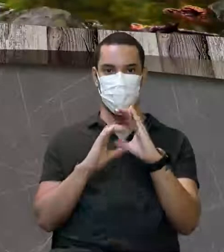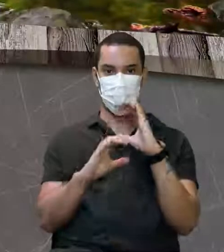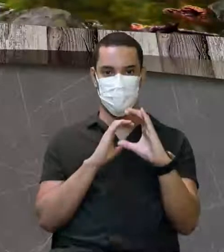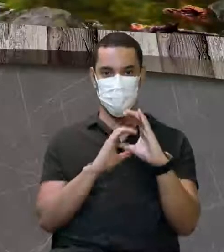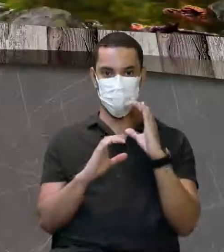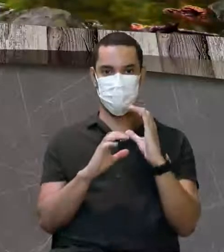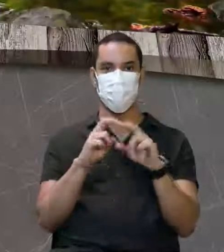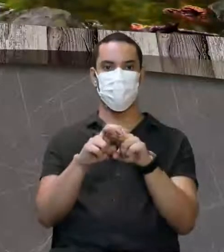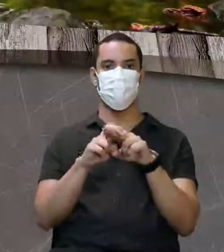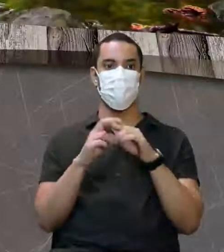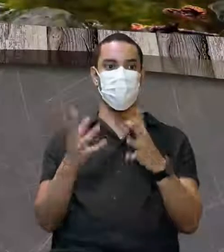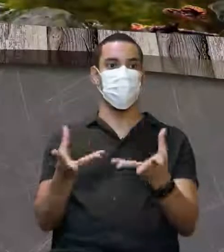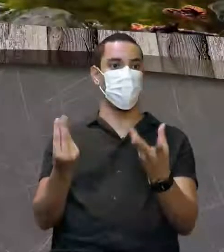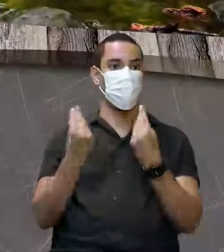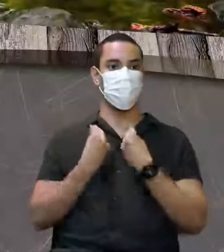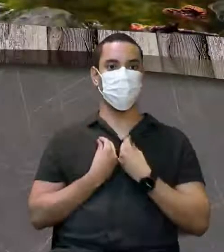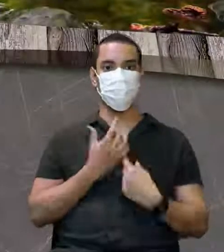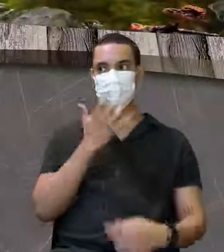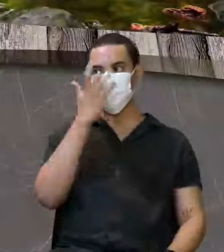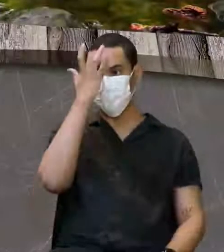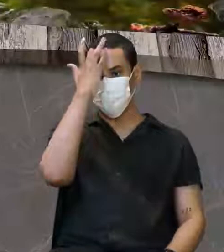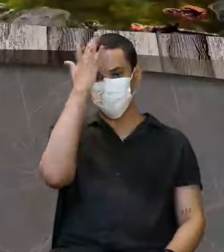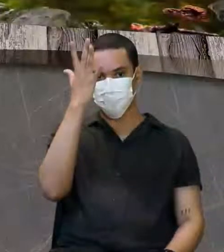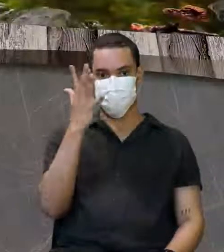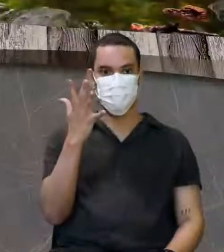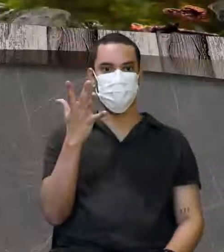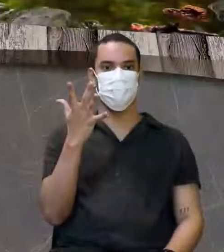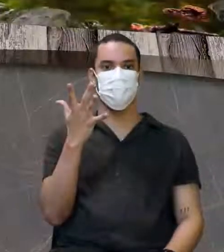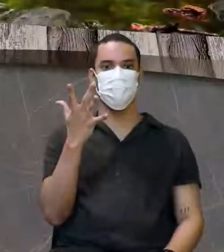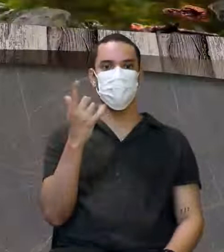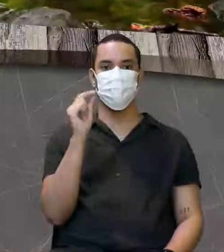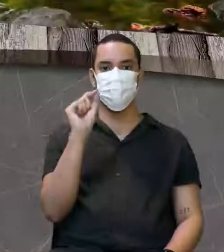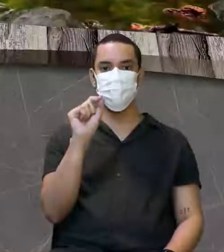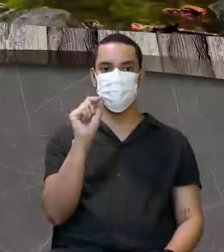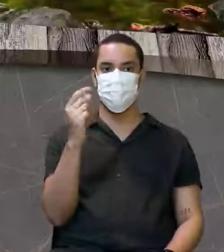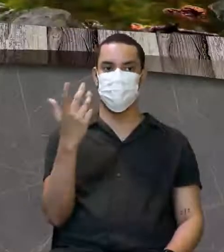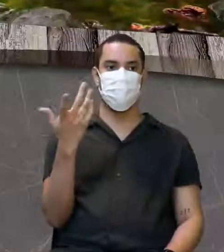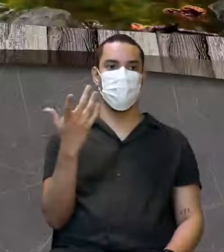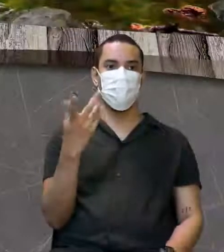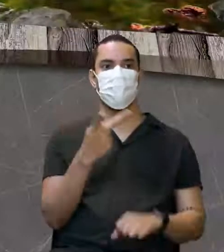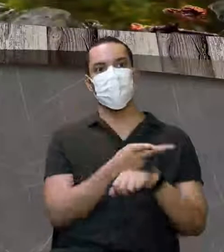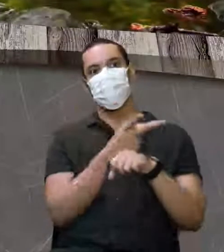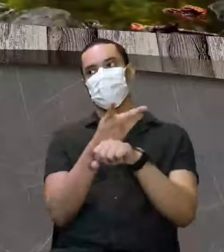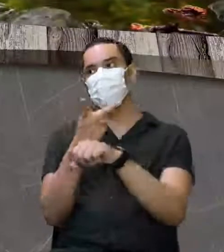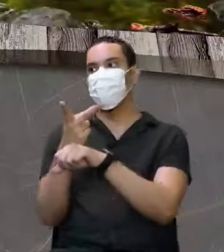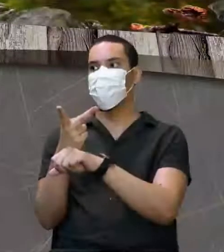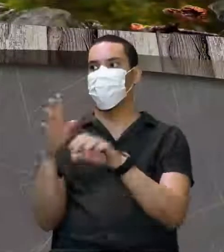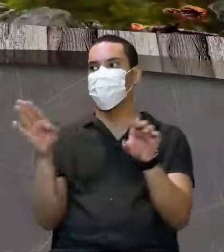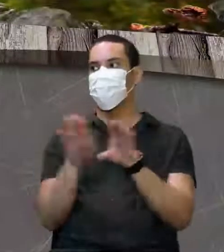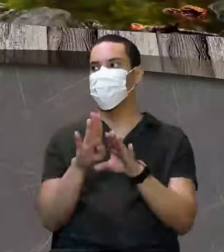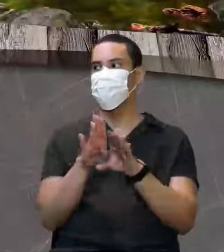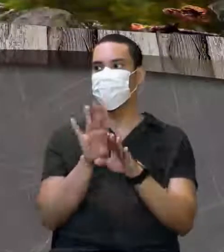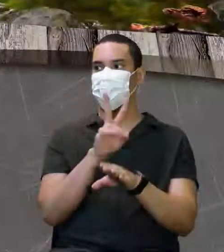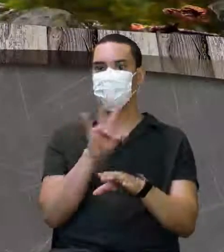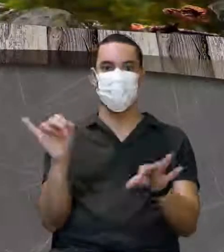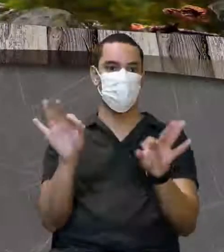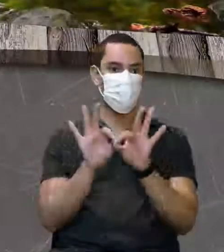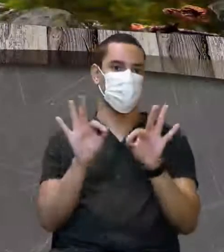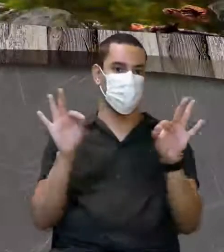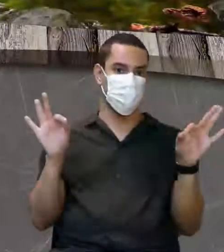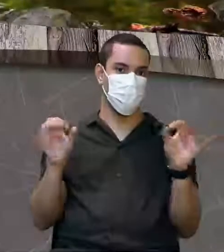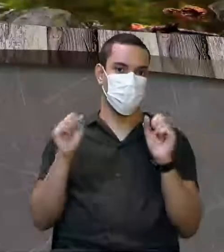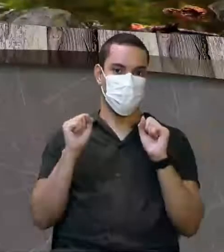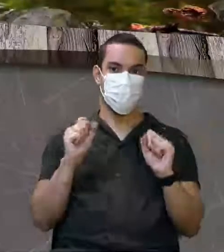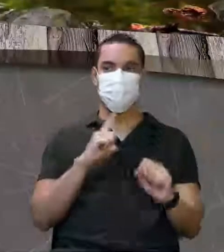comunicação. Vai facilitar a captura de uma caça, né? Eles podem se distanciar, então eles